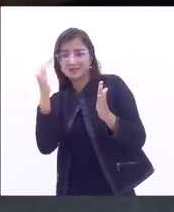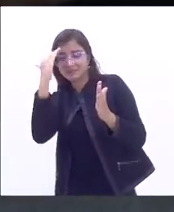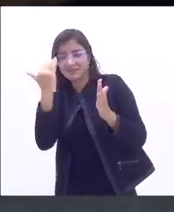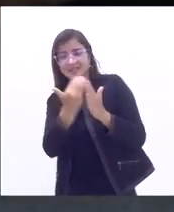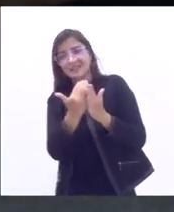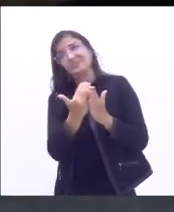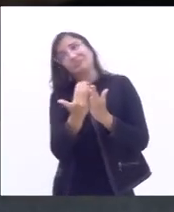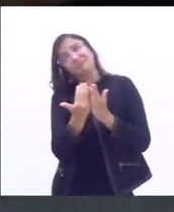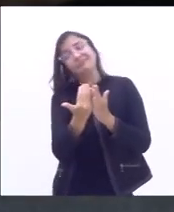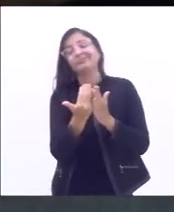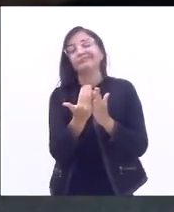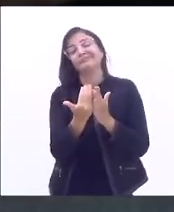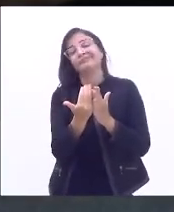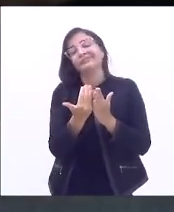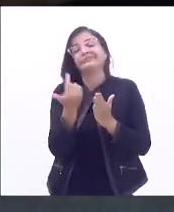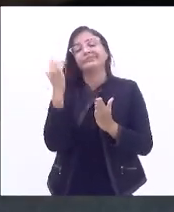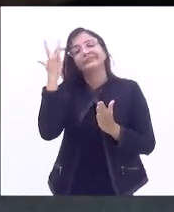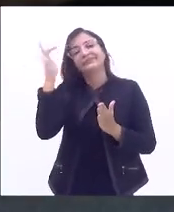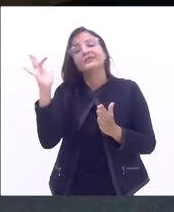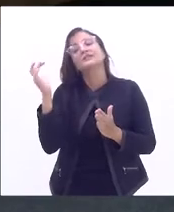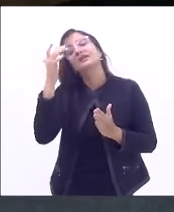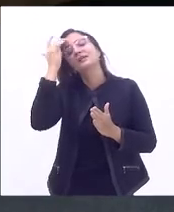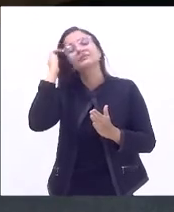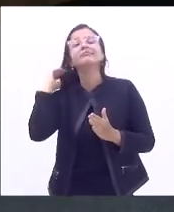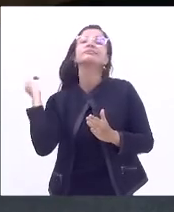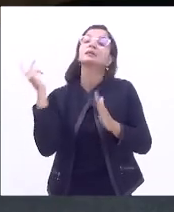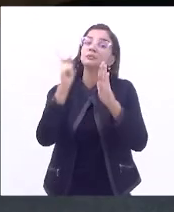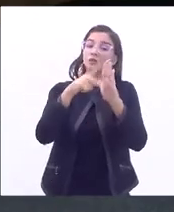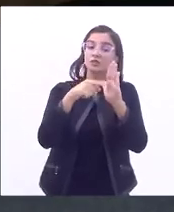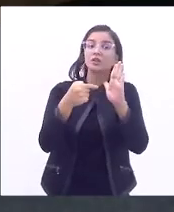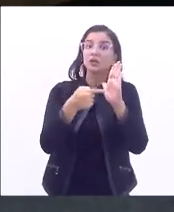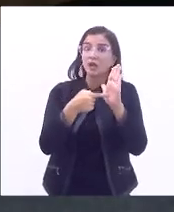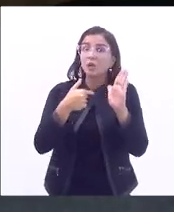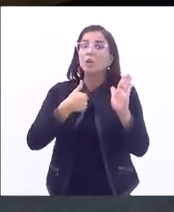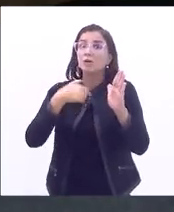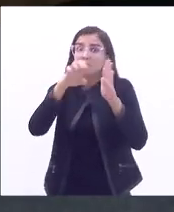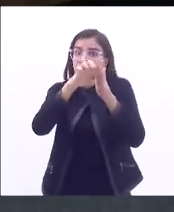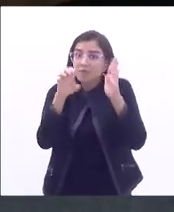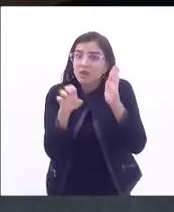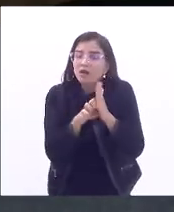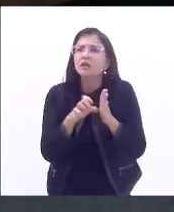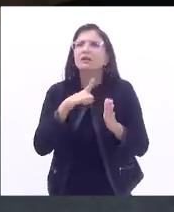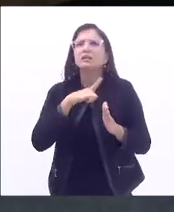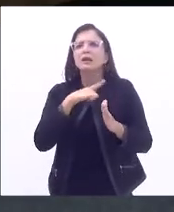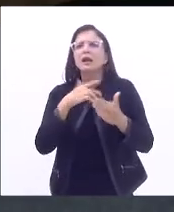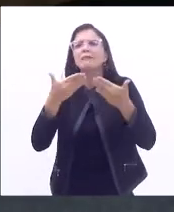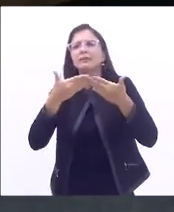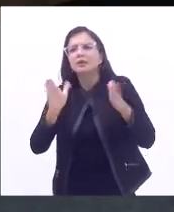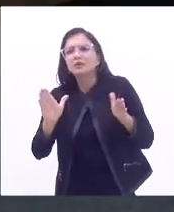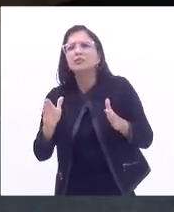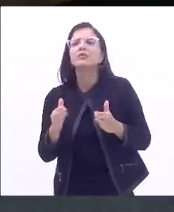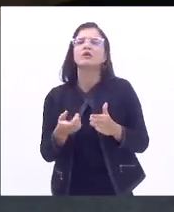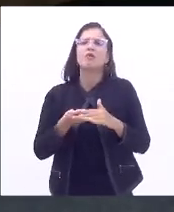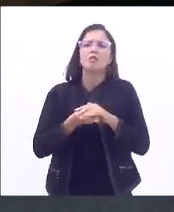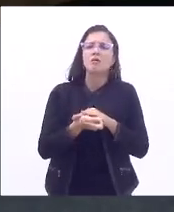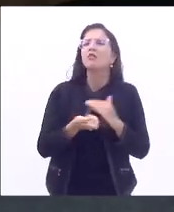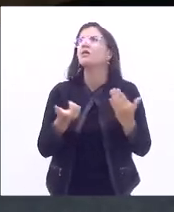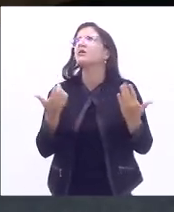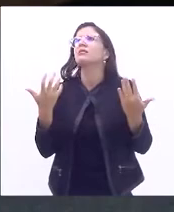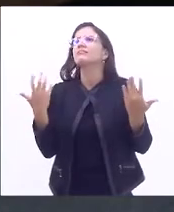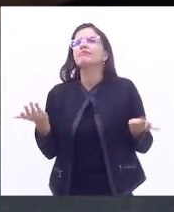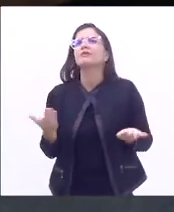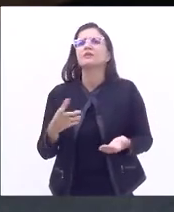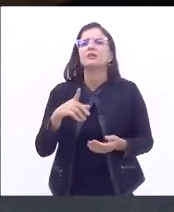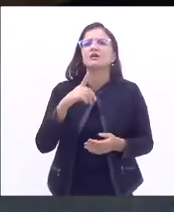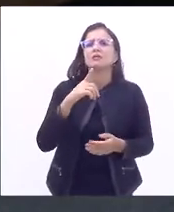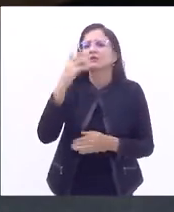nesse projeto, eu mesmo fui autor de emendas para garantir abertura de conta no sentido da apresentação dos cálculos de